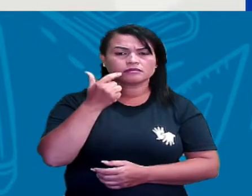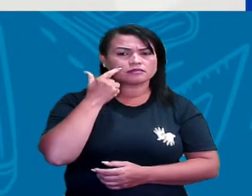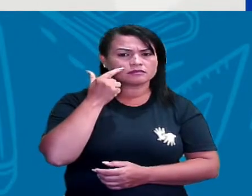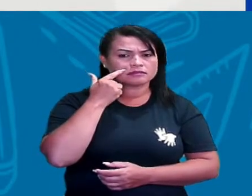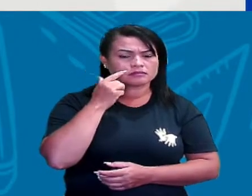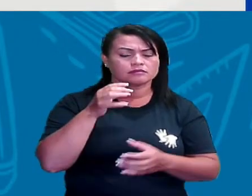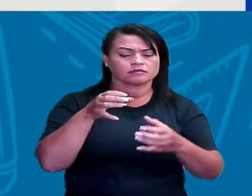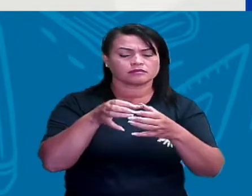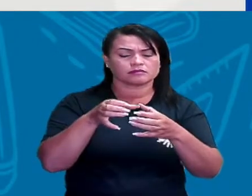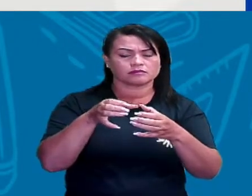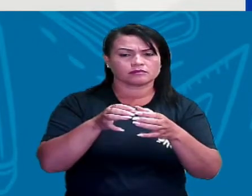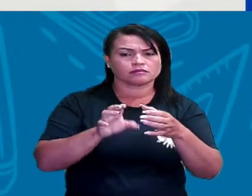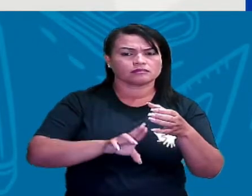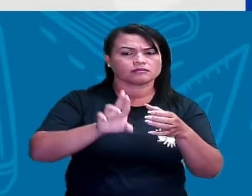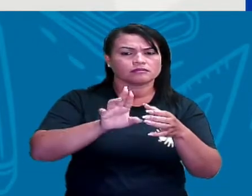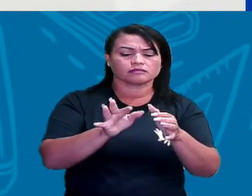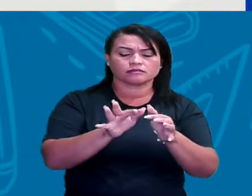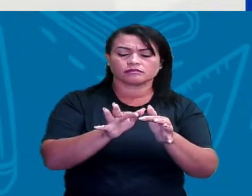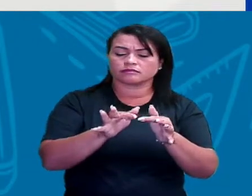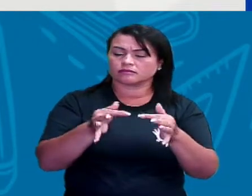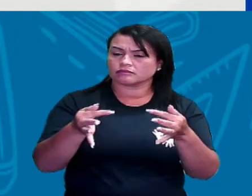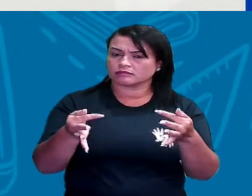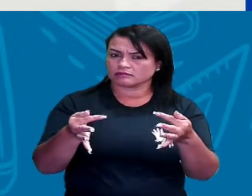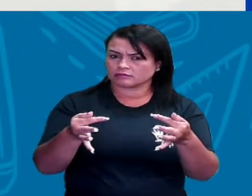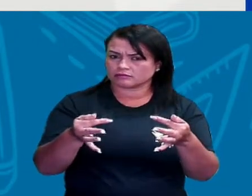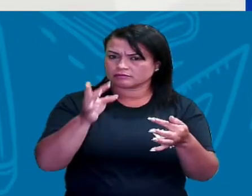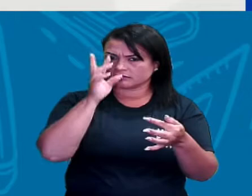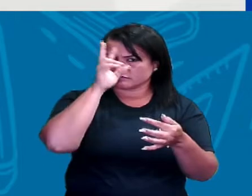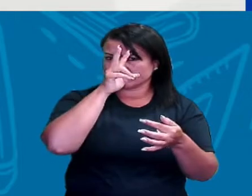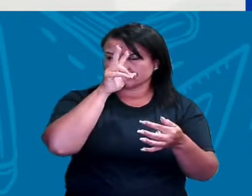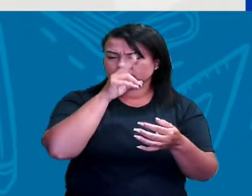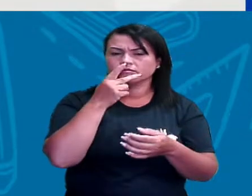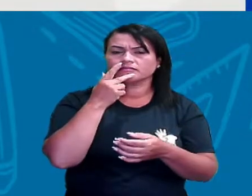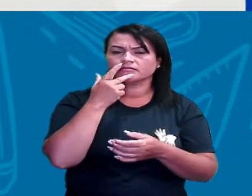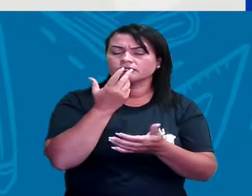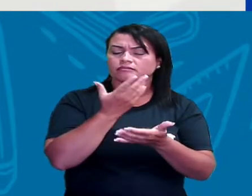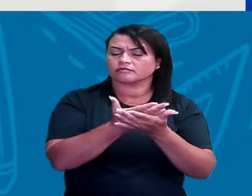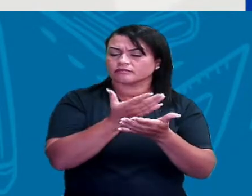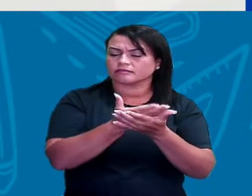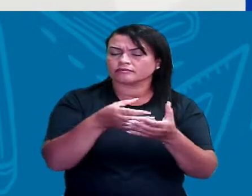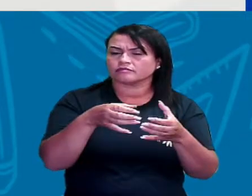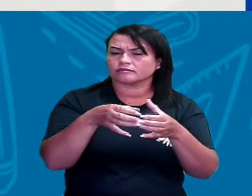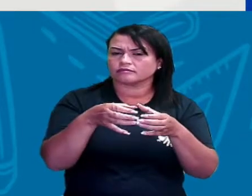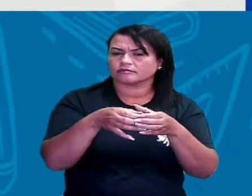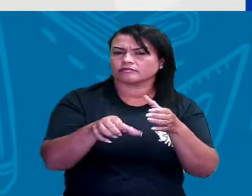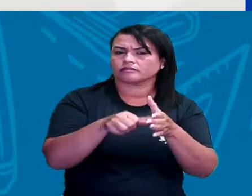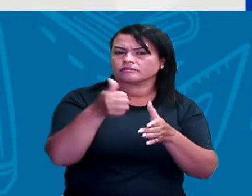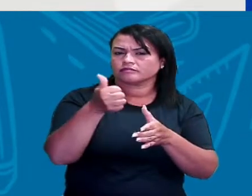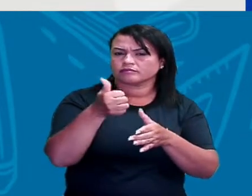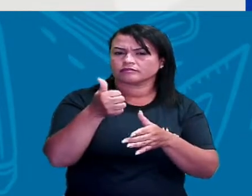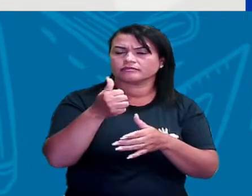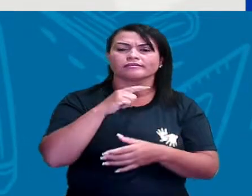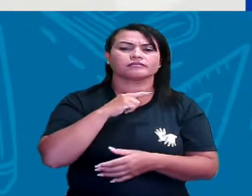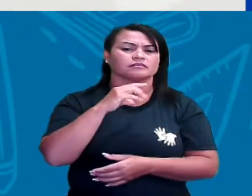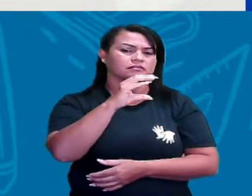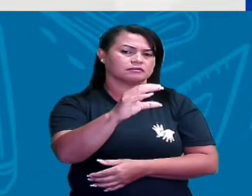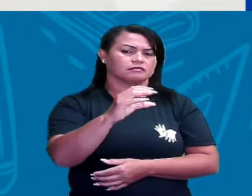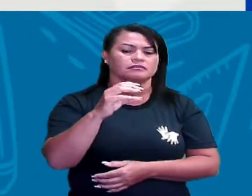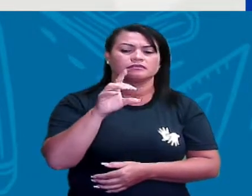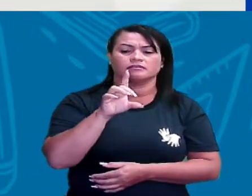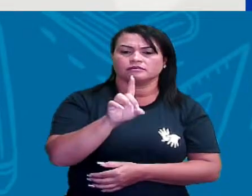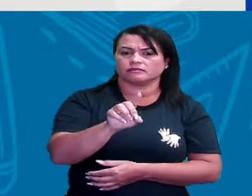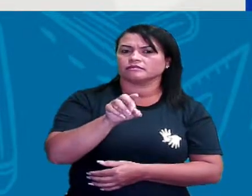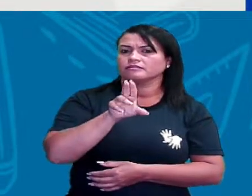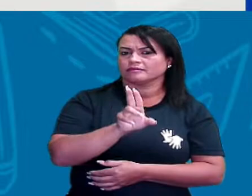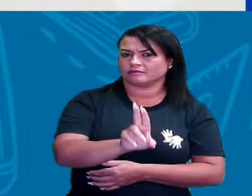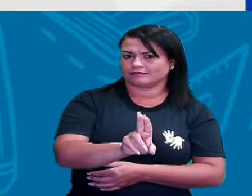unidades simples, não é isso? Ou seja, é aquela primeira classe que a gente já estudou. Eu separei para vocês, não é isso? Centena, dezena